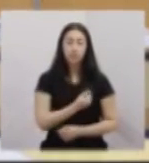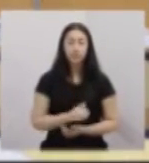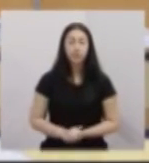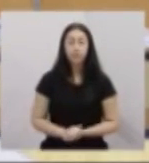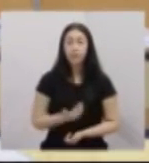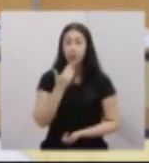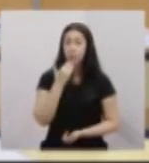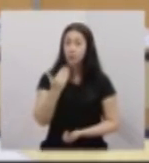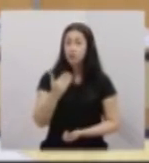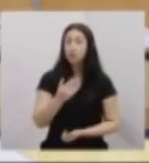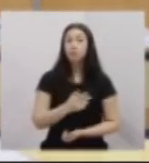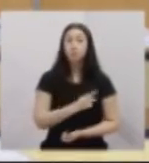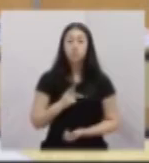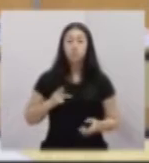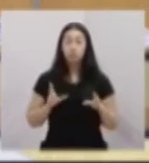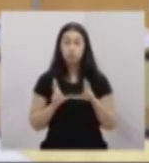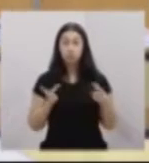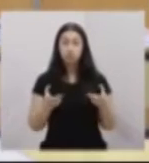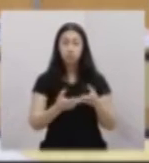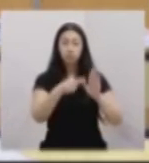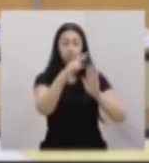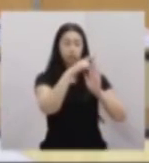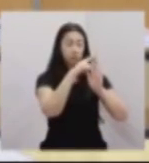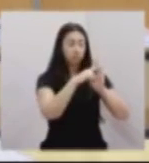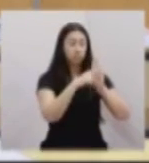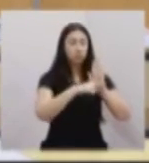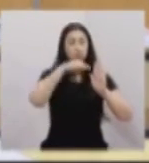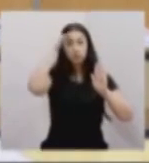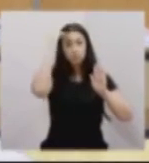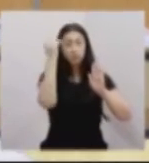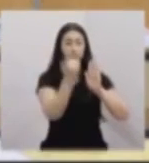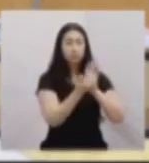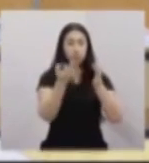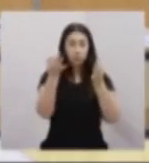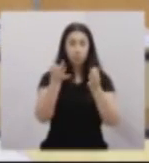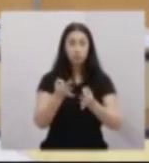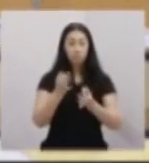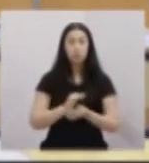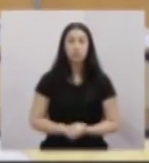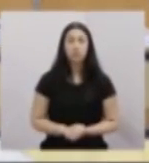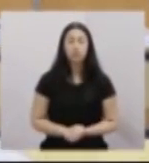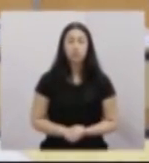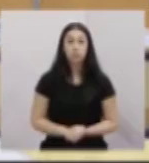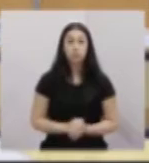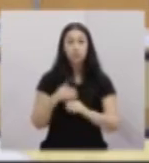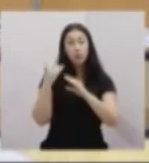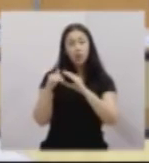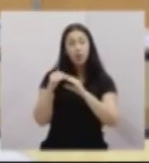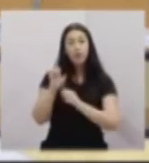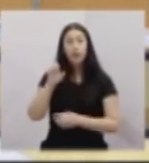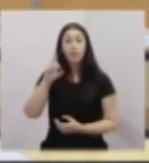excelentíssimo senhor presidente dessa casa, ouvido e aprovado pelo egrégio plenário, cumpridas as formalidades regimentais, siga oficiado a